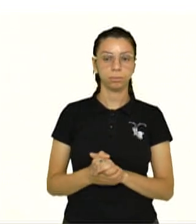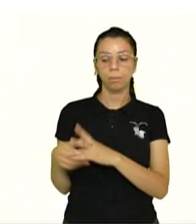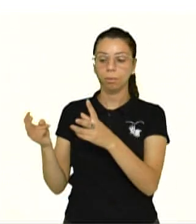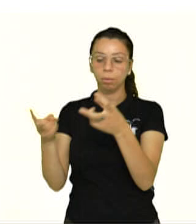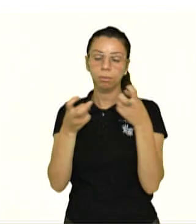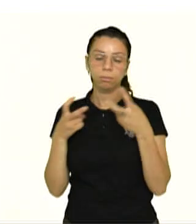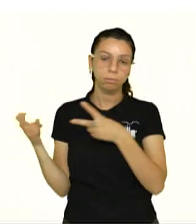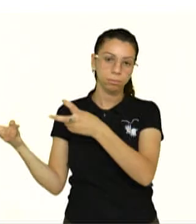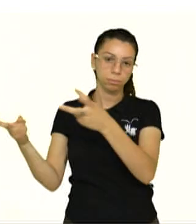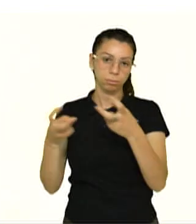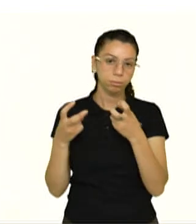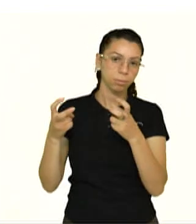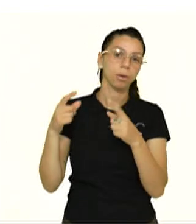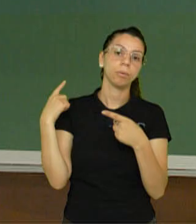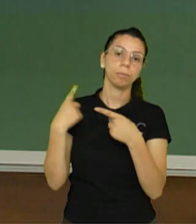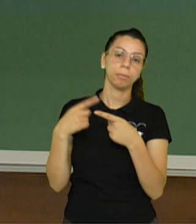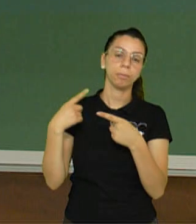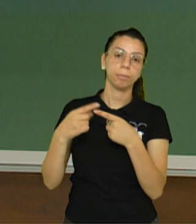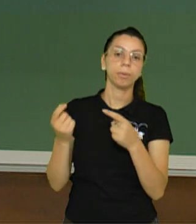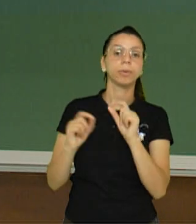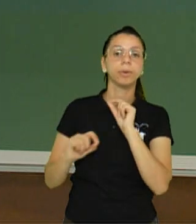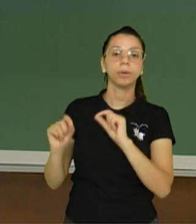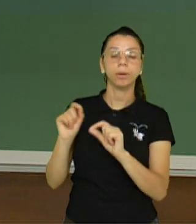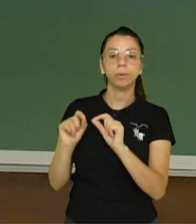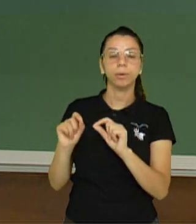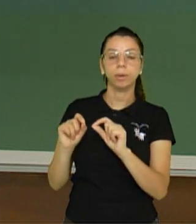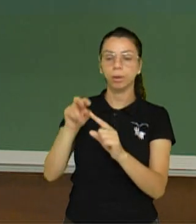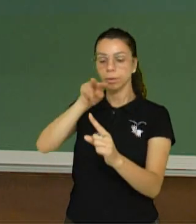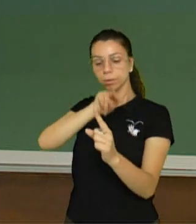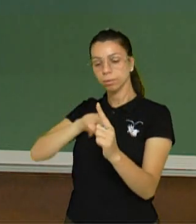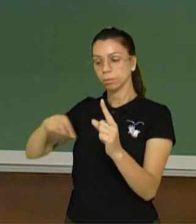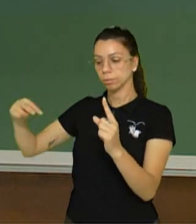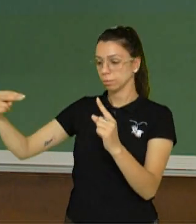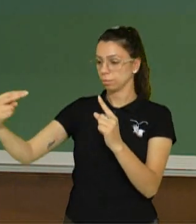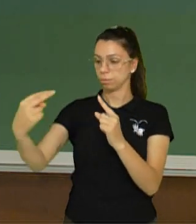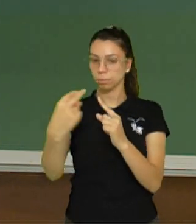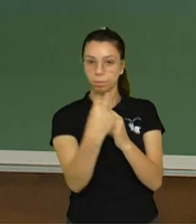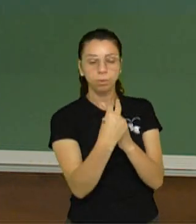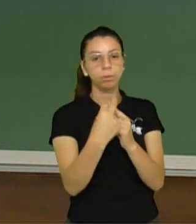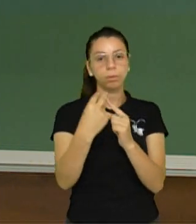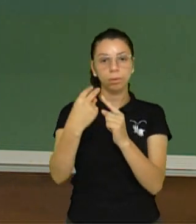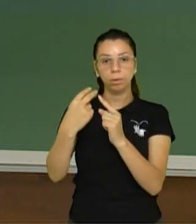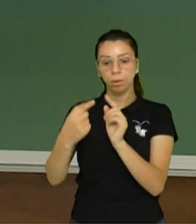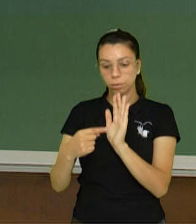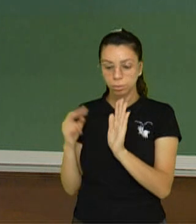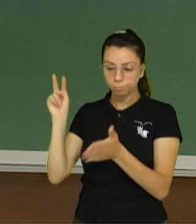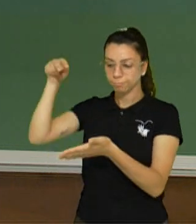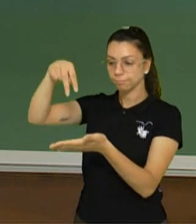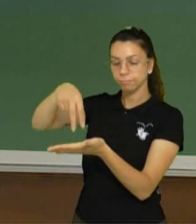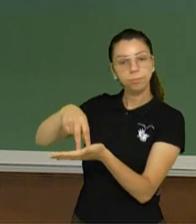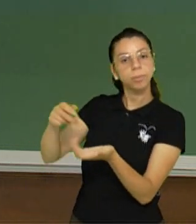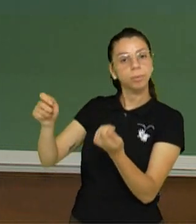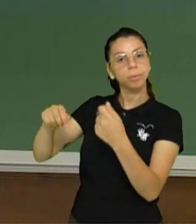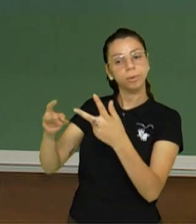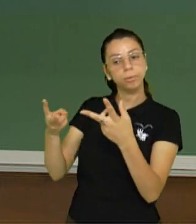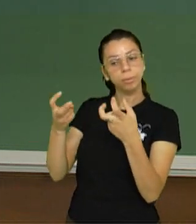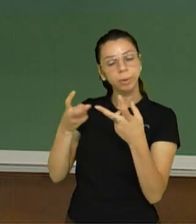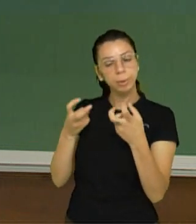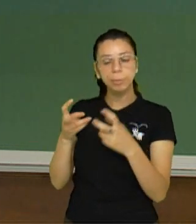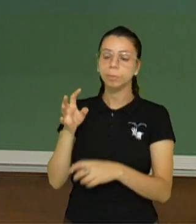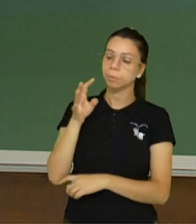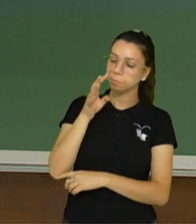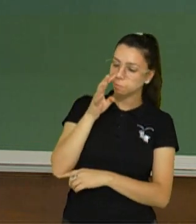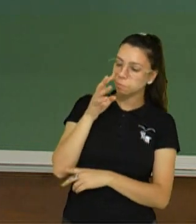percebida, porque é a partir do contorno que esse indivíduo se destaca, que esse indivíduo é percebido, é notado,